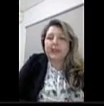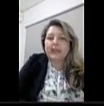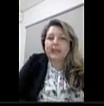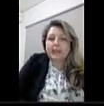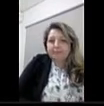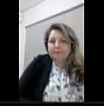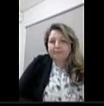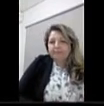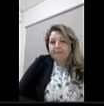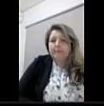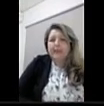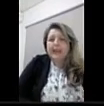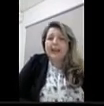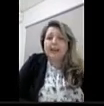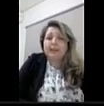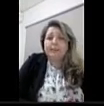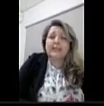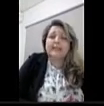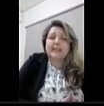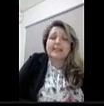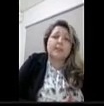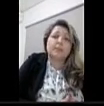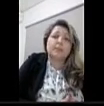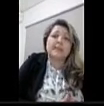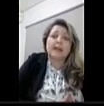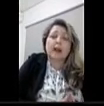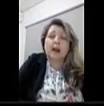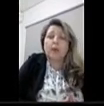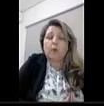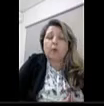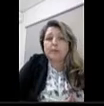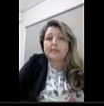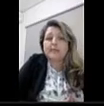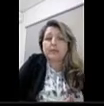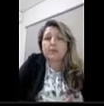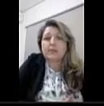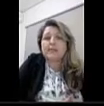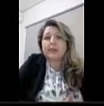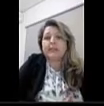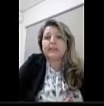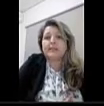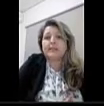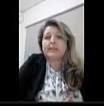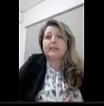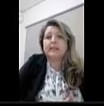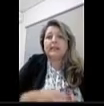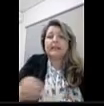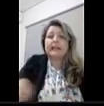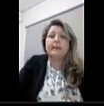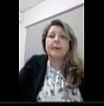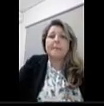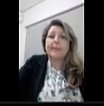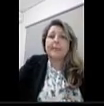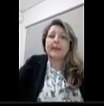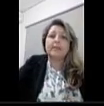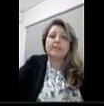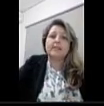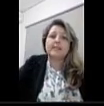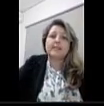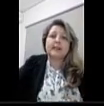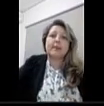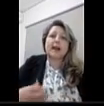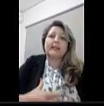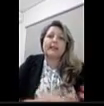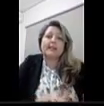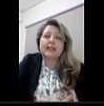Bom, a importância... Aqui eu vou passar algumas questões importantes, né? Para que